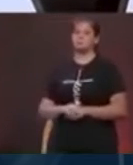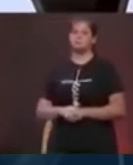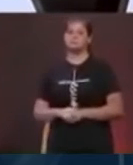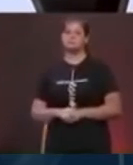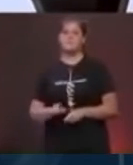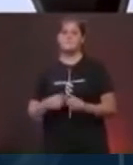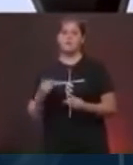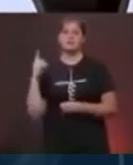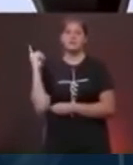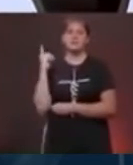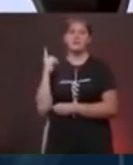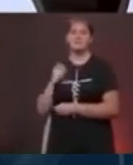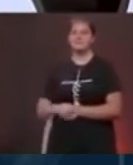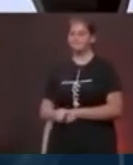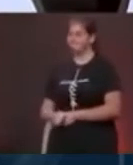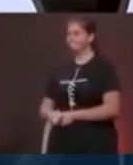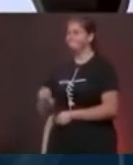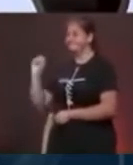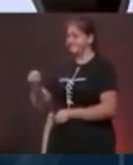Não. Ele foi lá e...